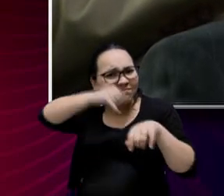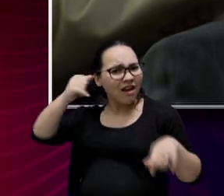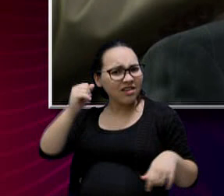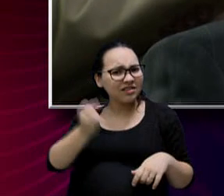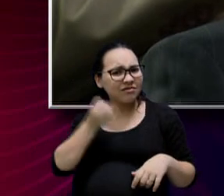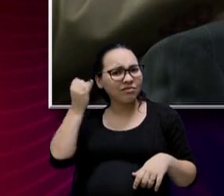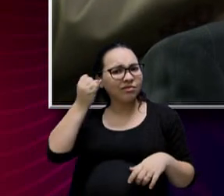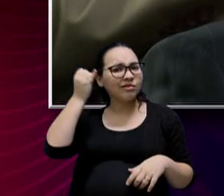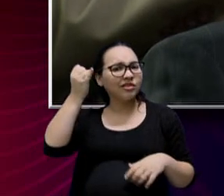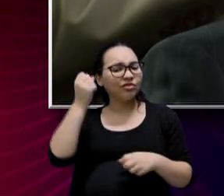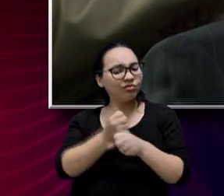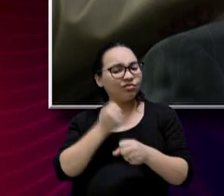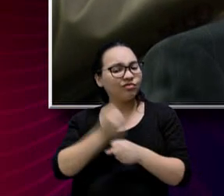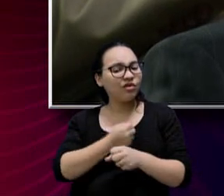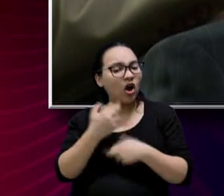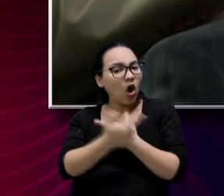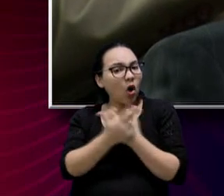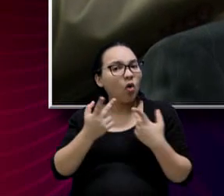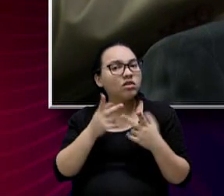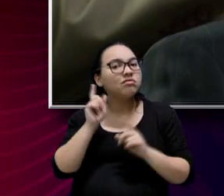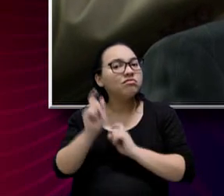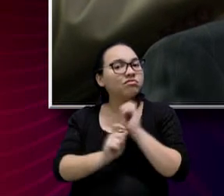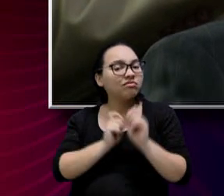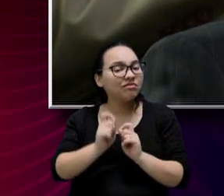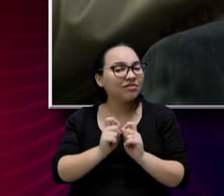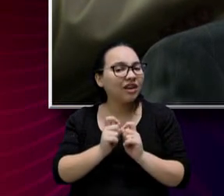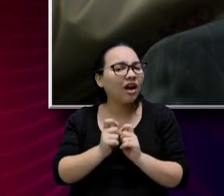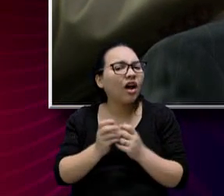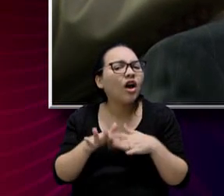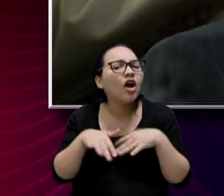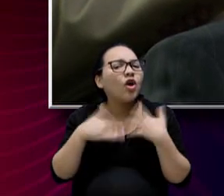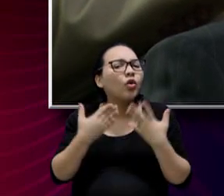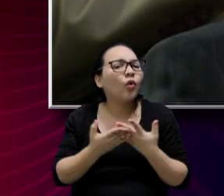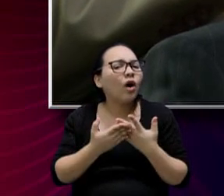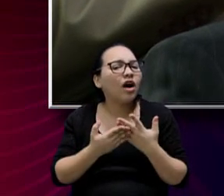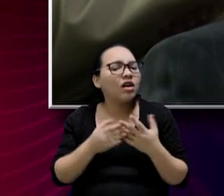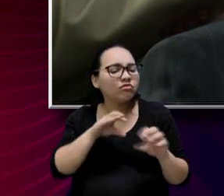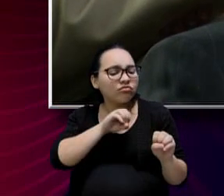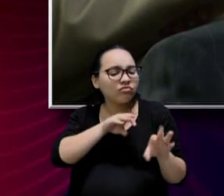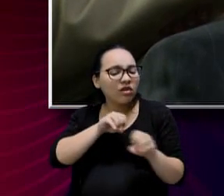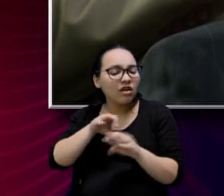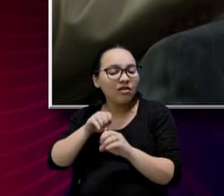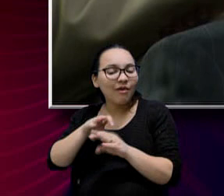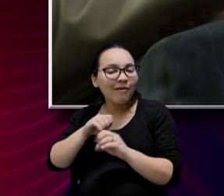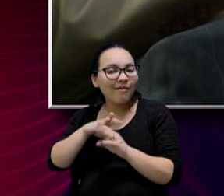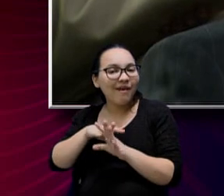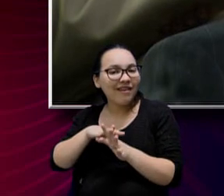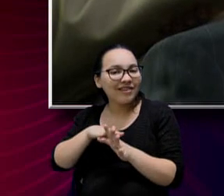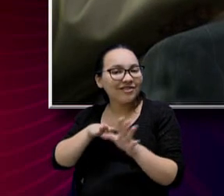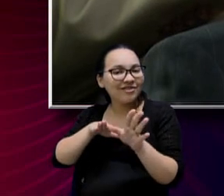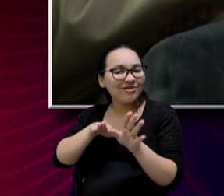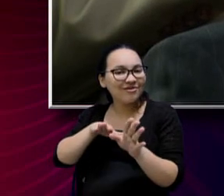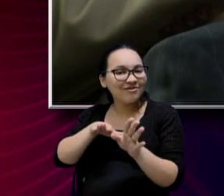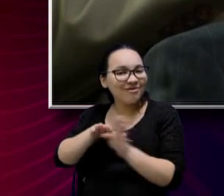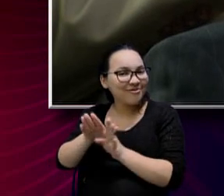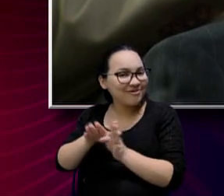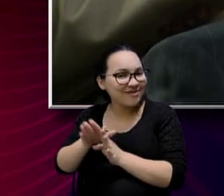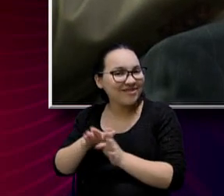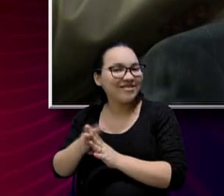construir coisas é sabermos quais ensinamentos deixamos e o que fizemos para o nosso